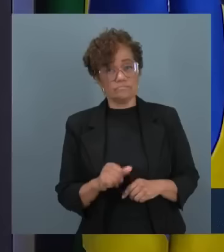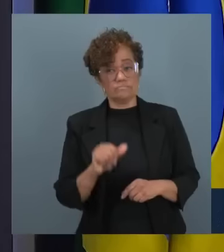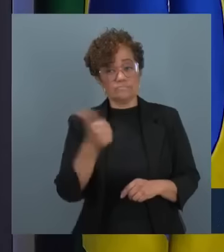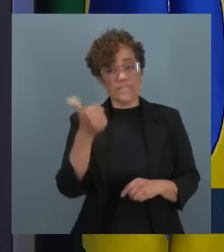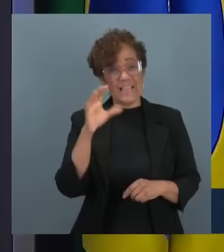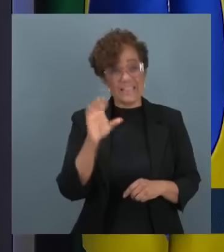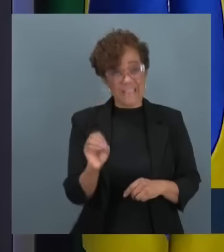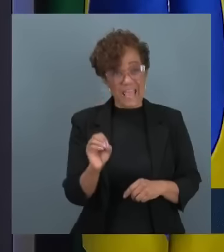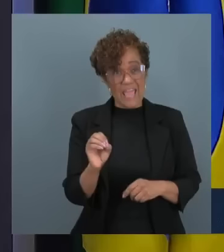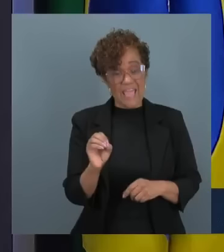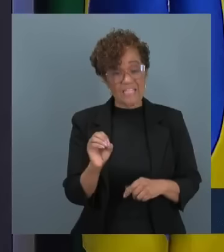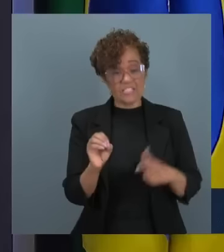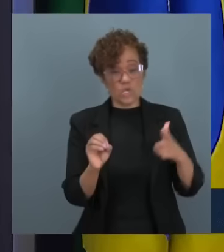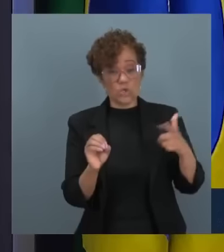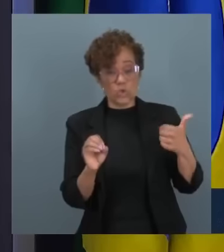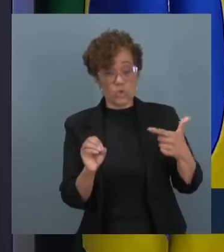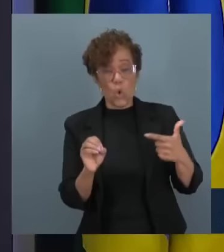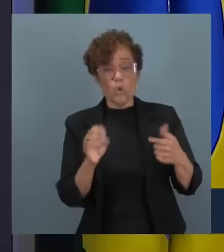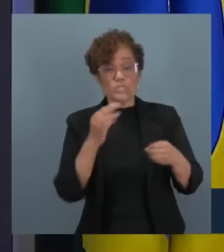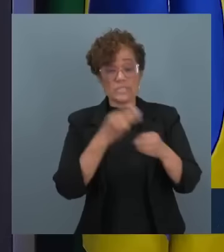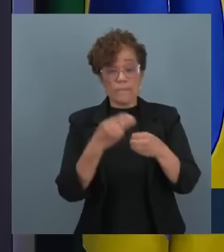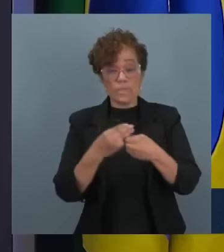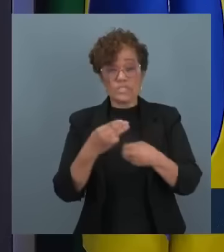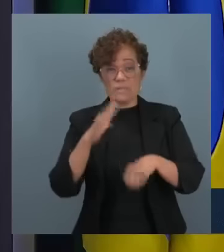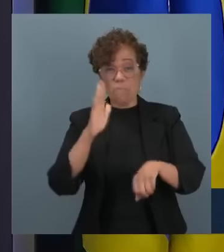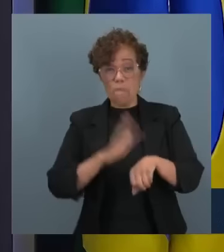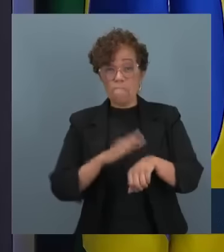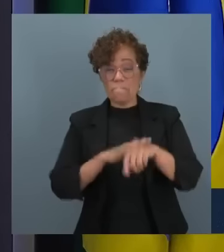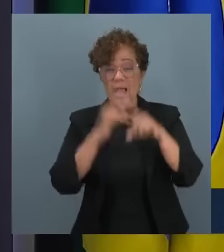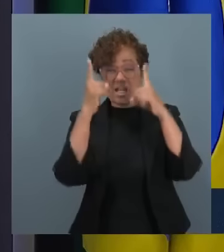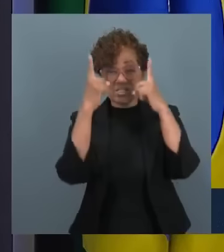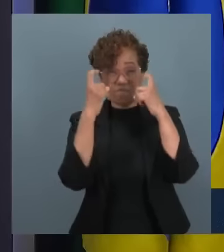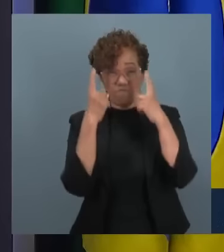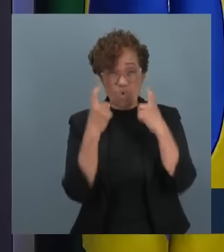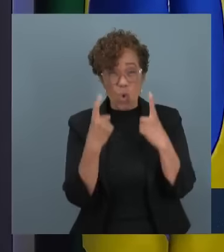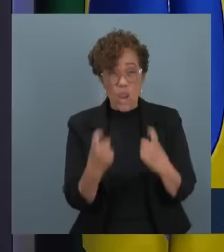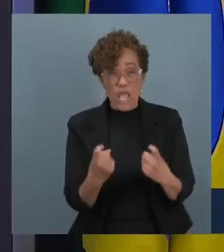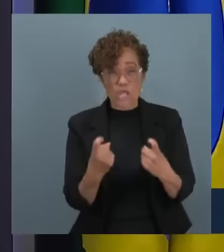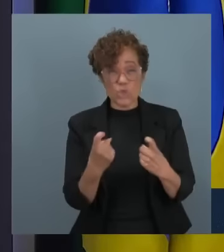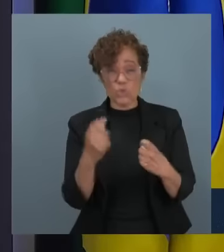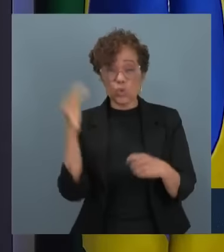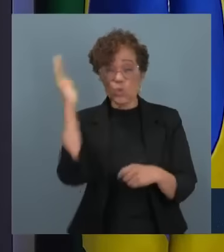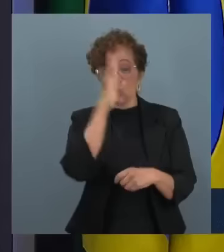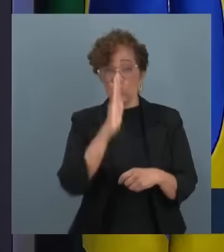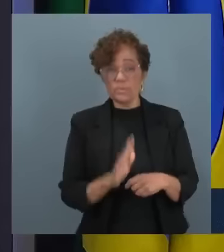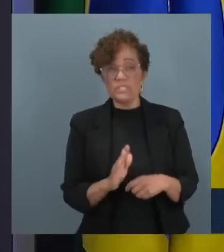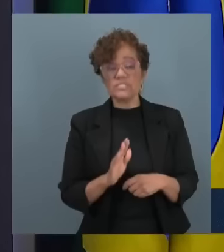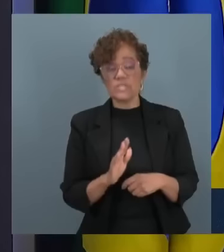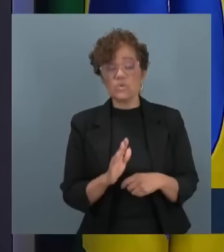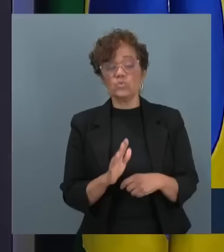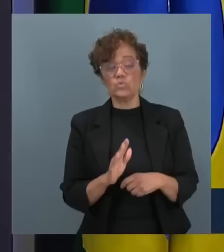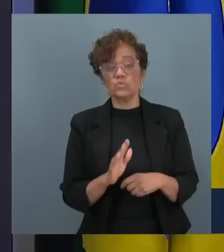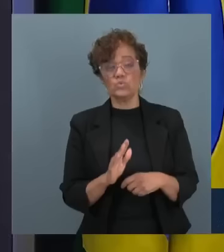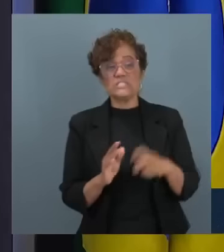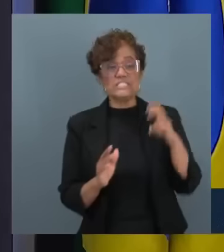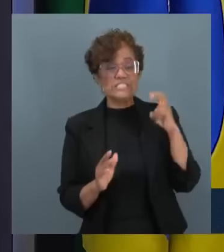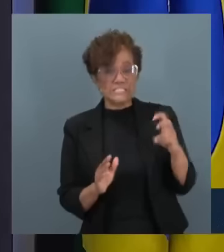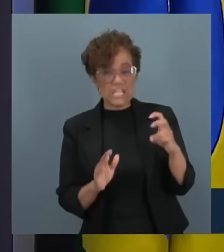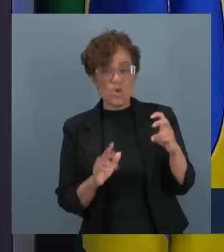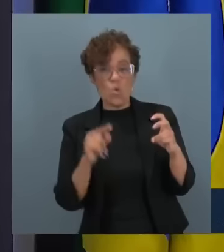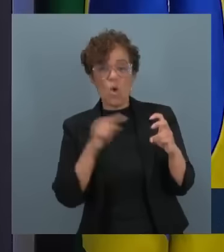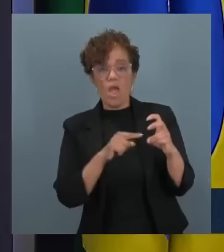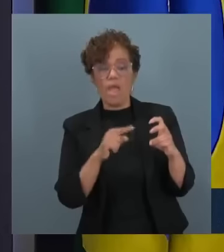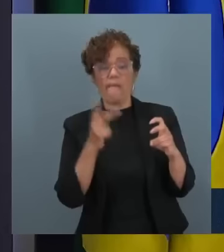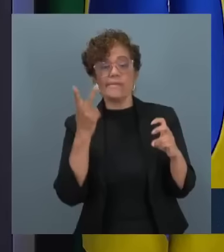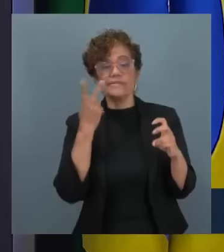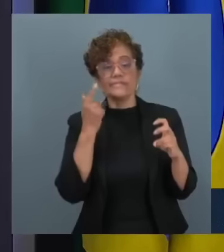10 dos 12 municípios mais violentos no Brasil estão 5 no Ceará.